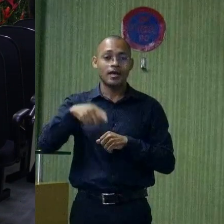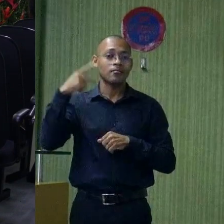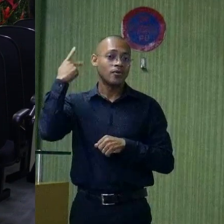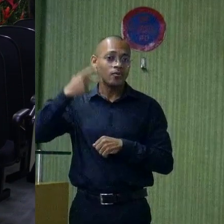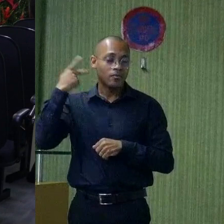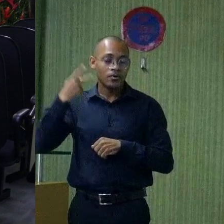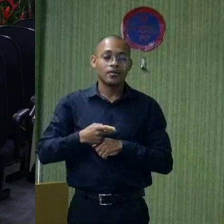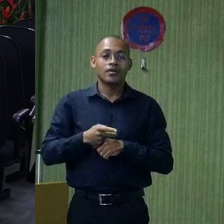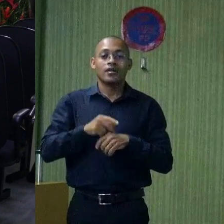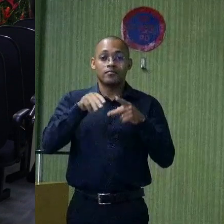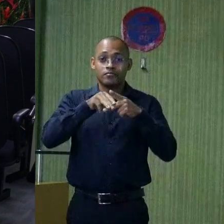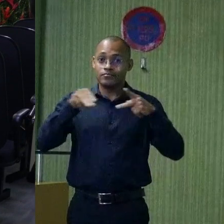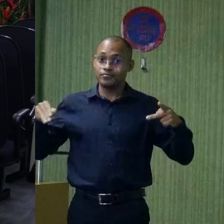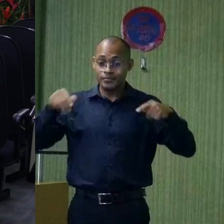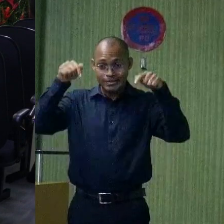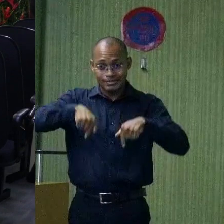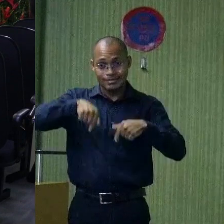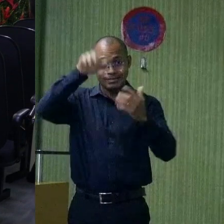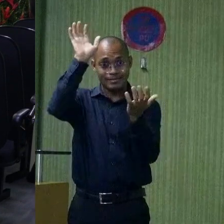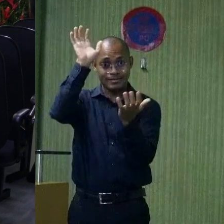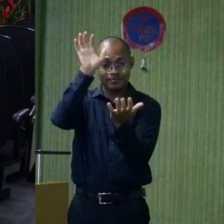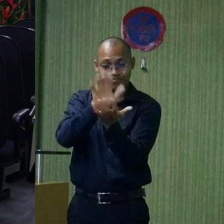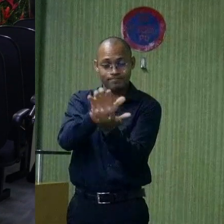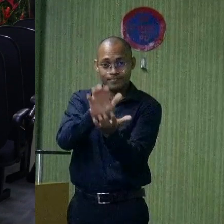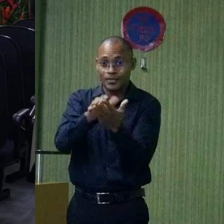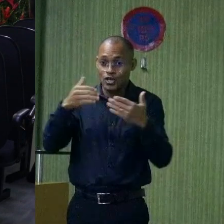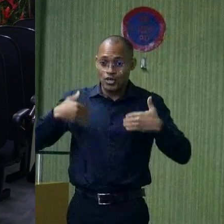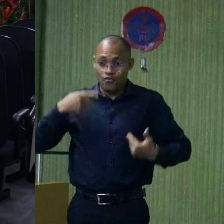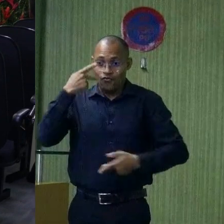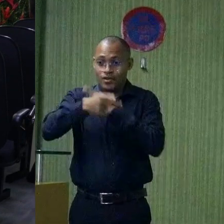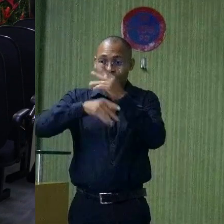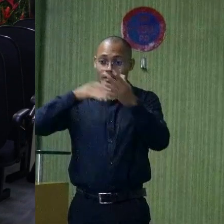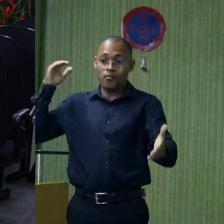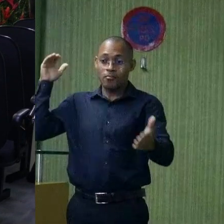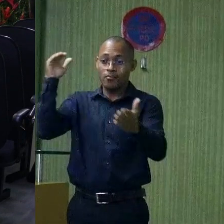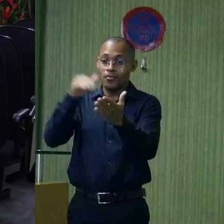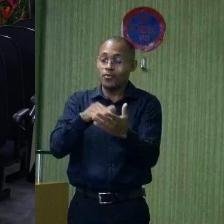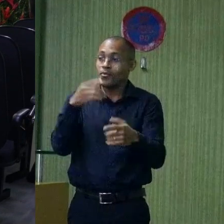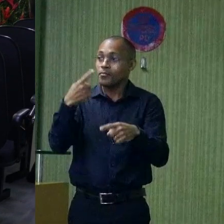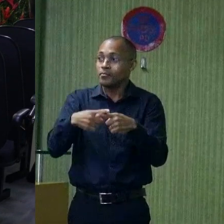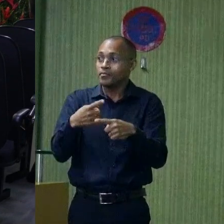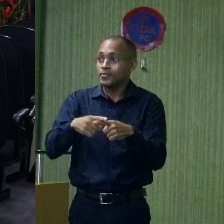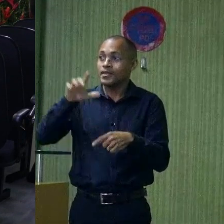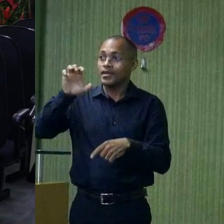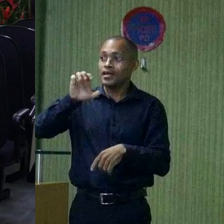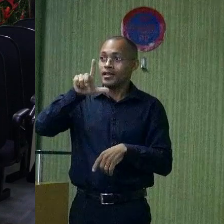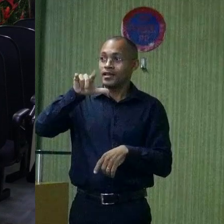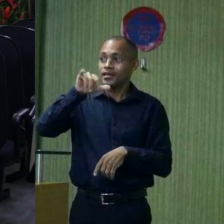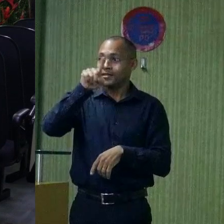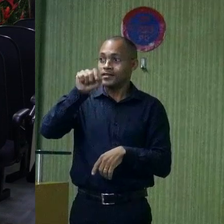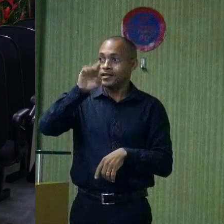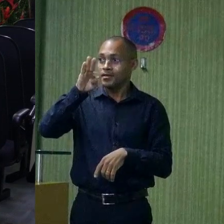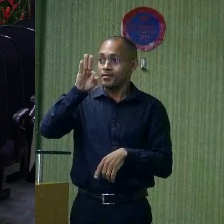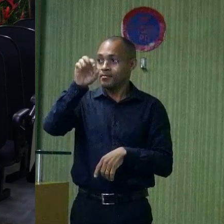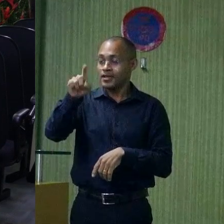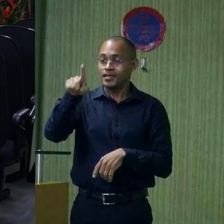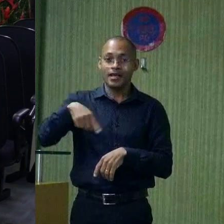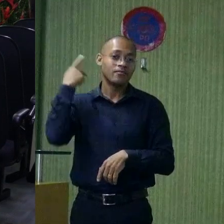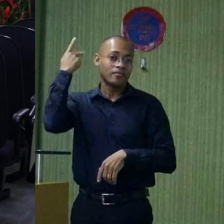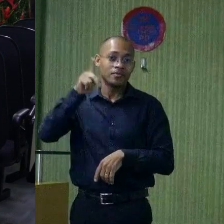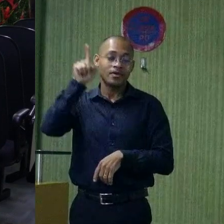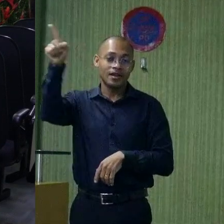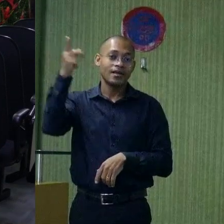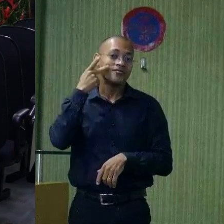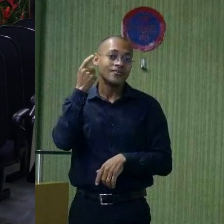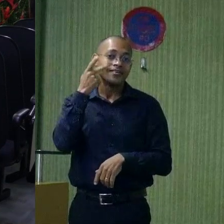do Pernambuco e tô falando por último pela importância de elizabe né que é promotora no Ceará eu não sei se